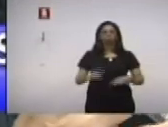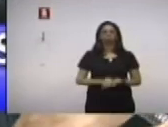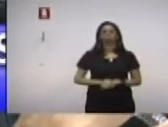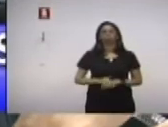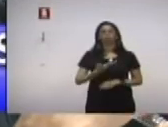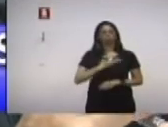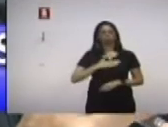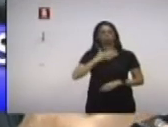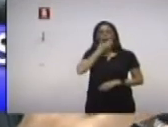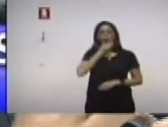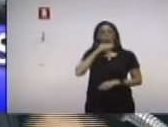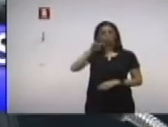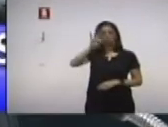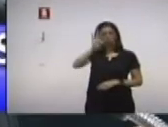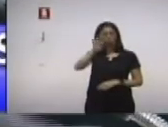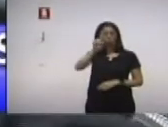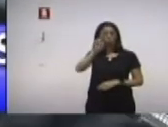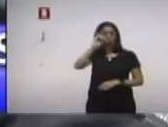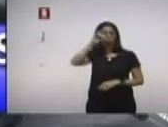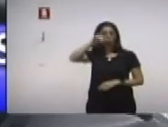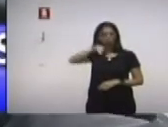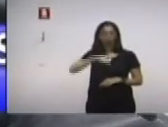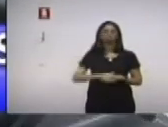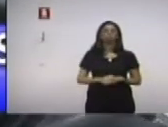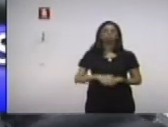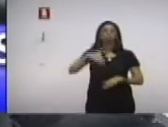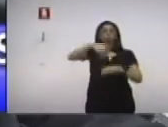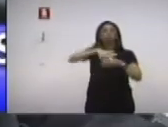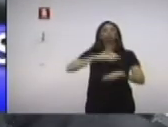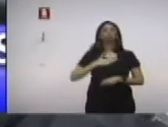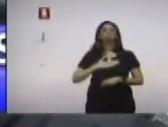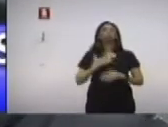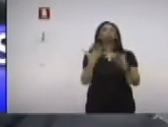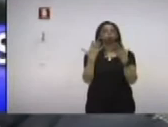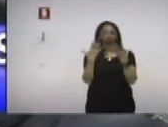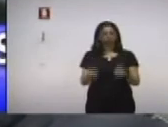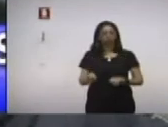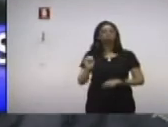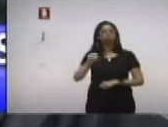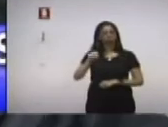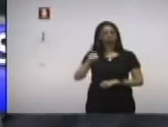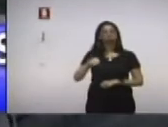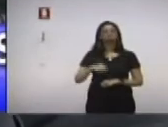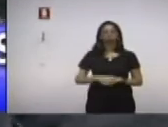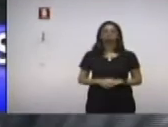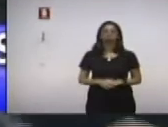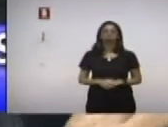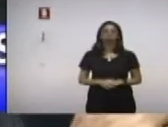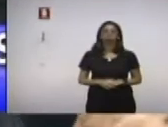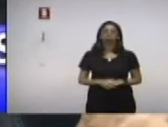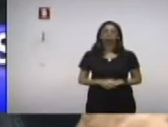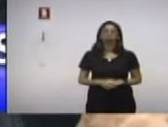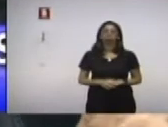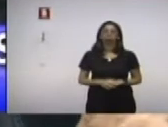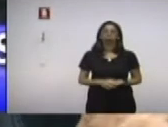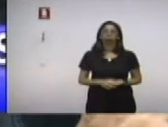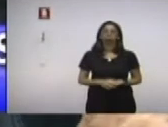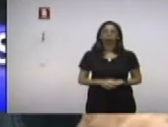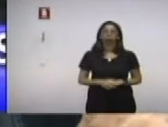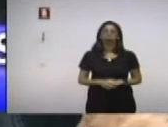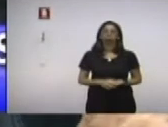gostaria de a justificar meu voto favorável e fala sobre a mim venda